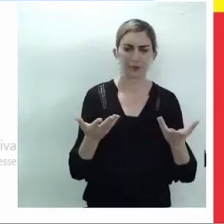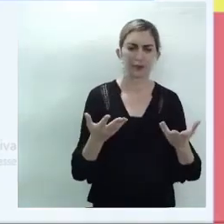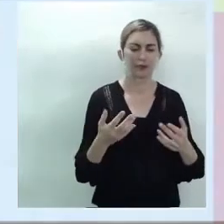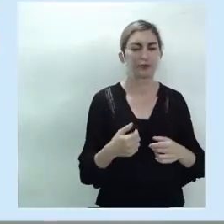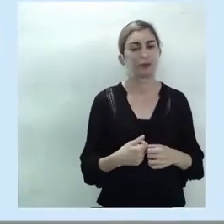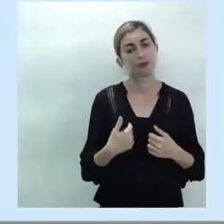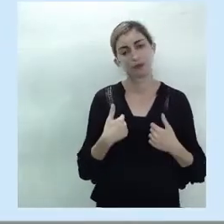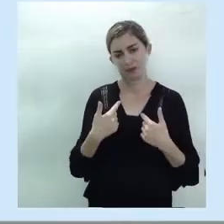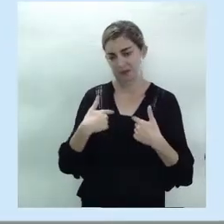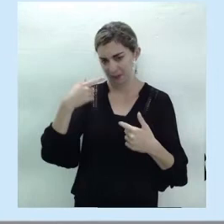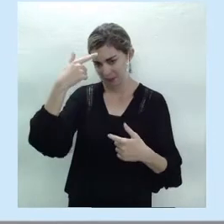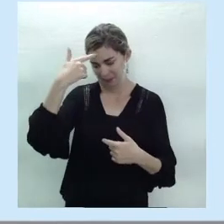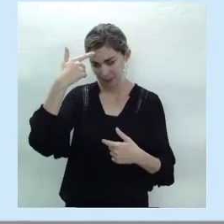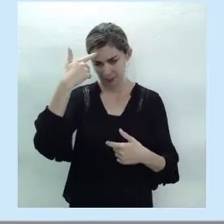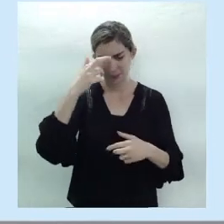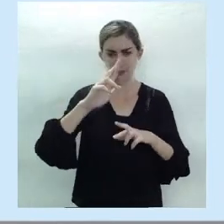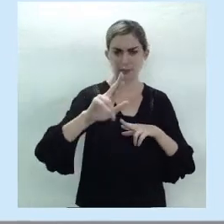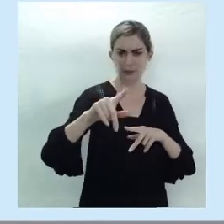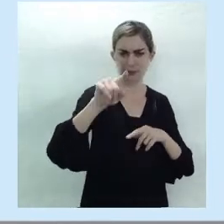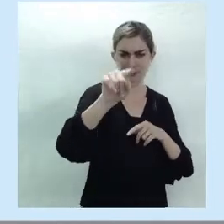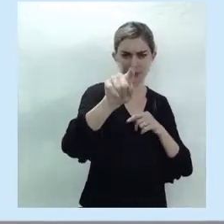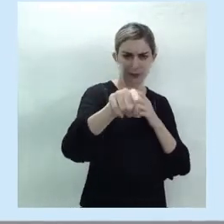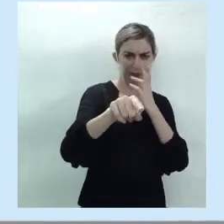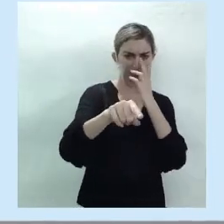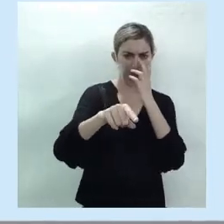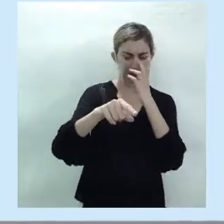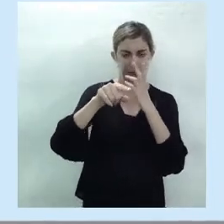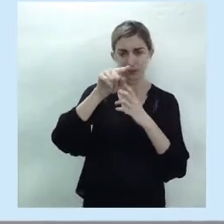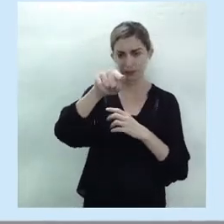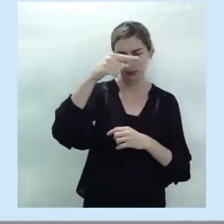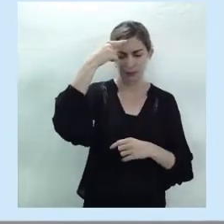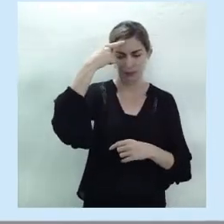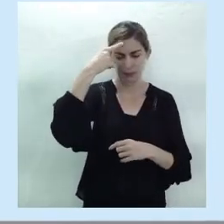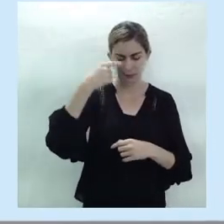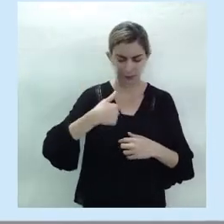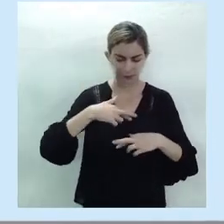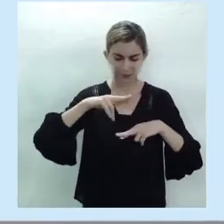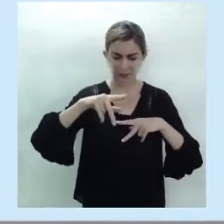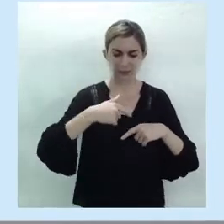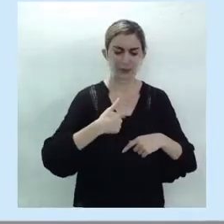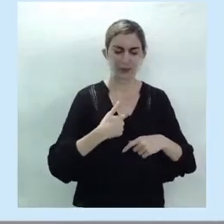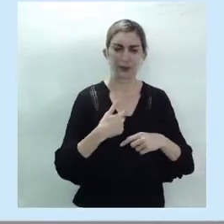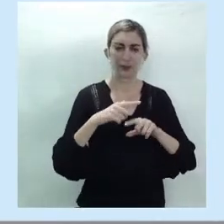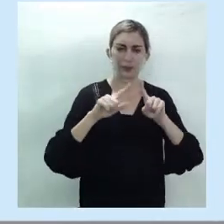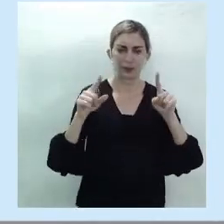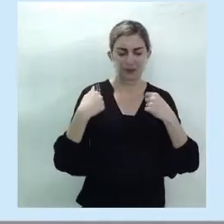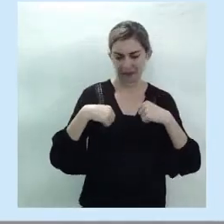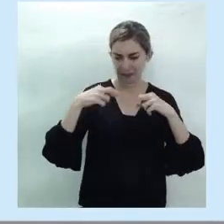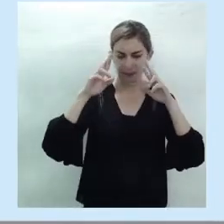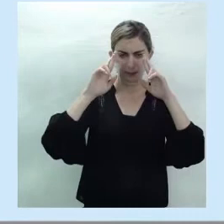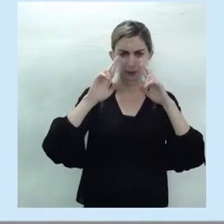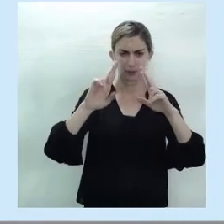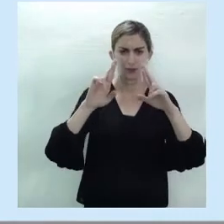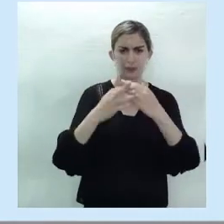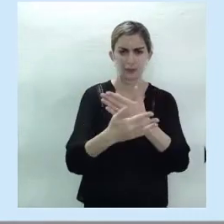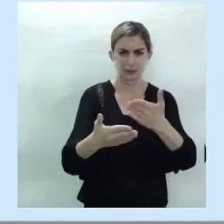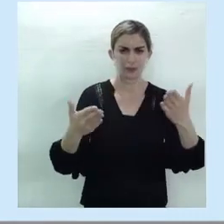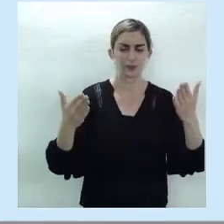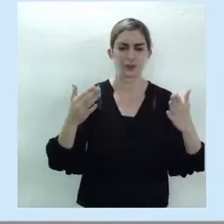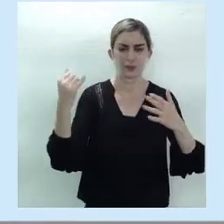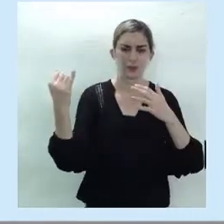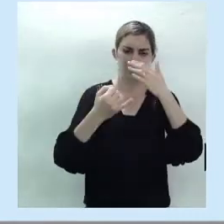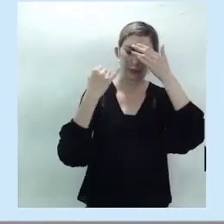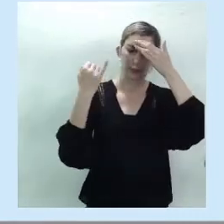essa questão. Eu penso diferente de você, você pensa diferente de mim, mas eu tenho que respeitar você. Isso